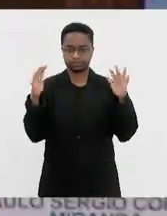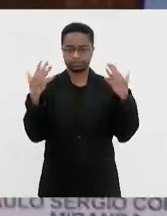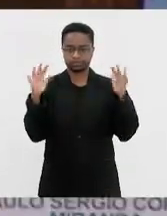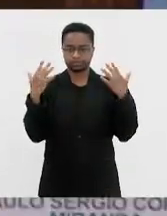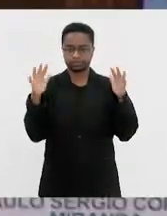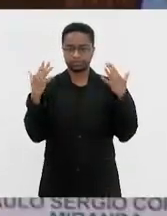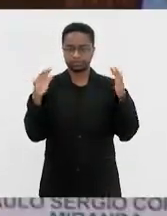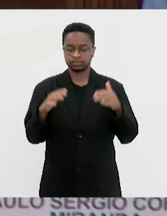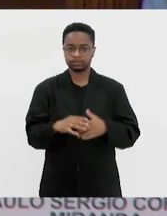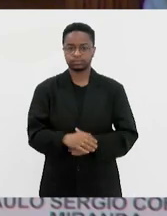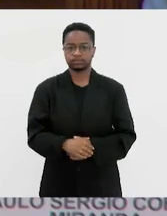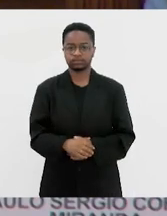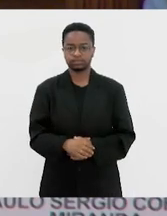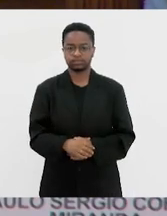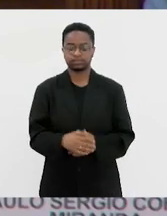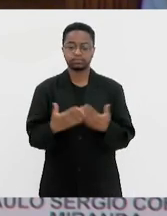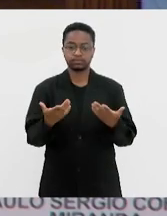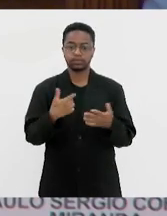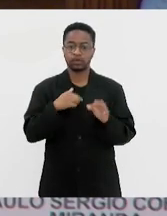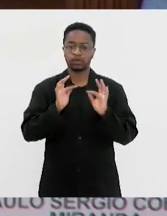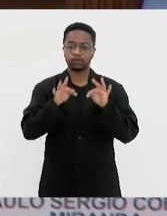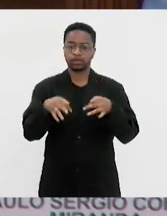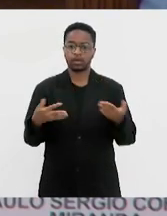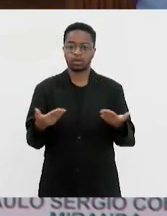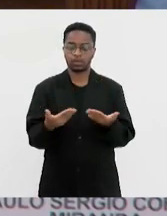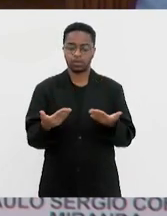Eu finalizo, agradeço